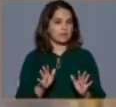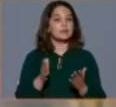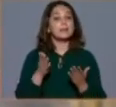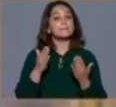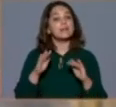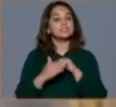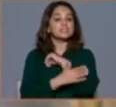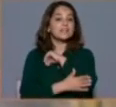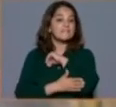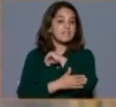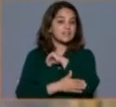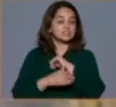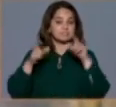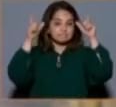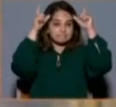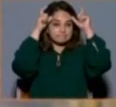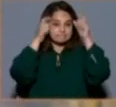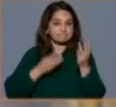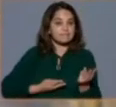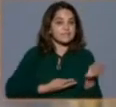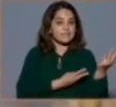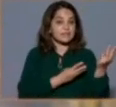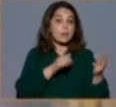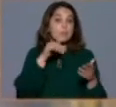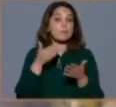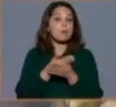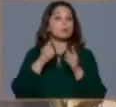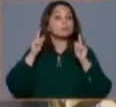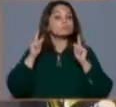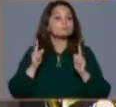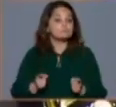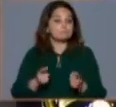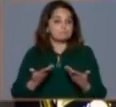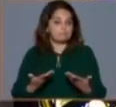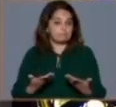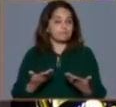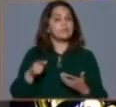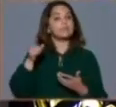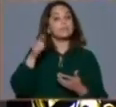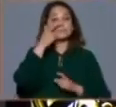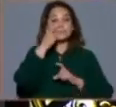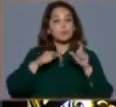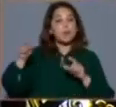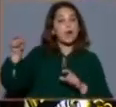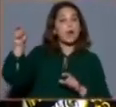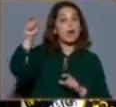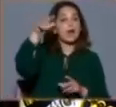inveja do demónio que a morte entrou no mundo e experimentam-na aqueles que lhe